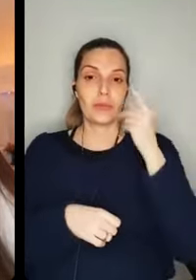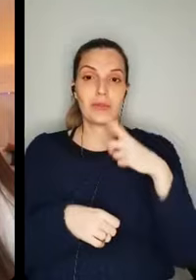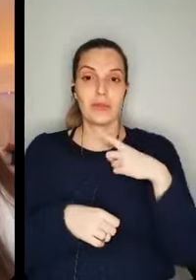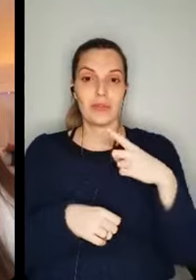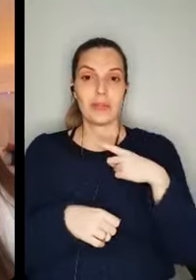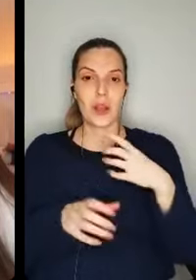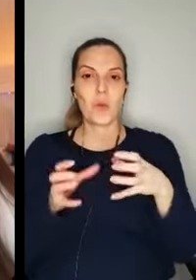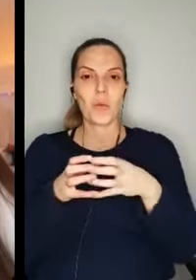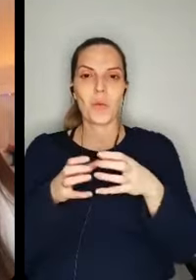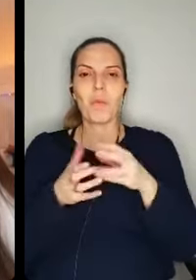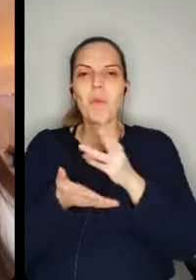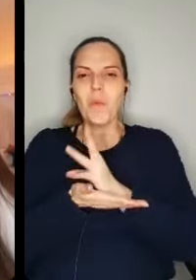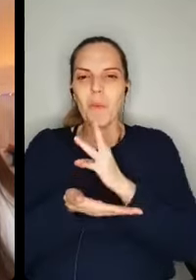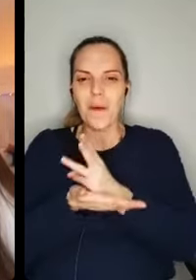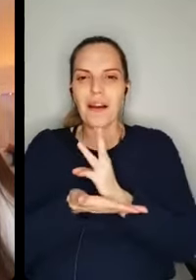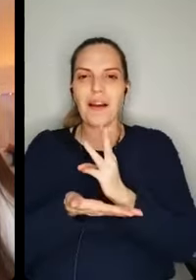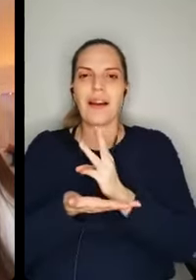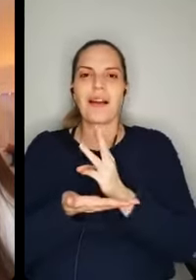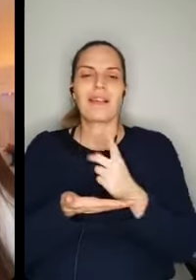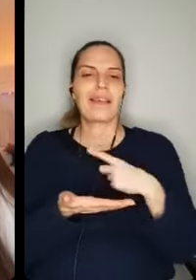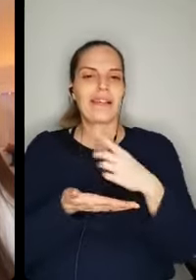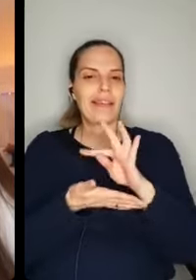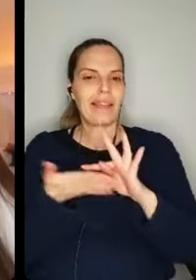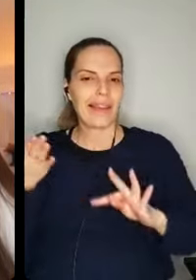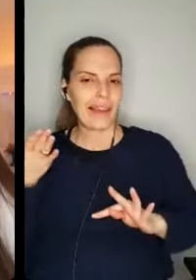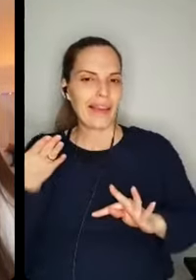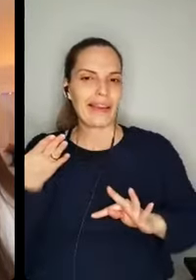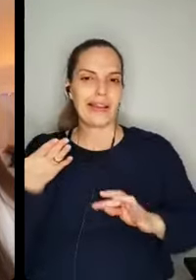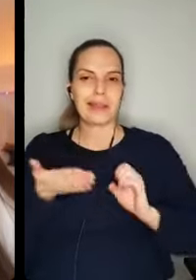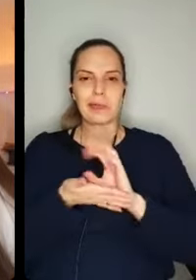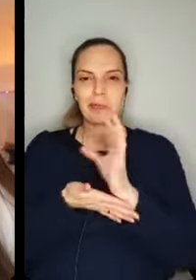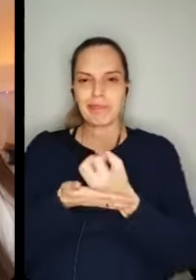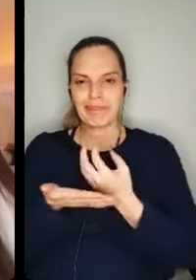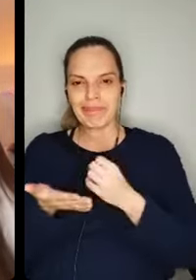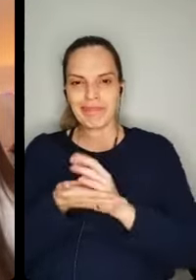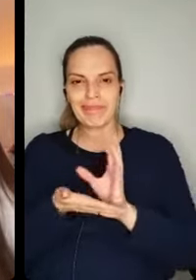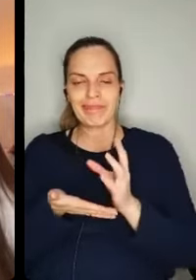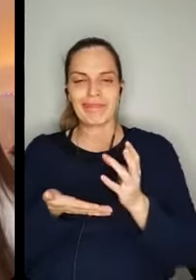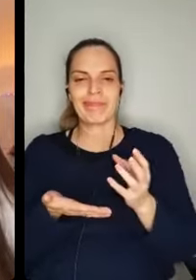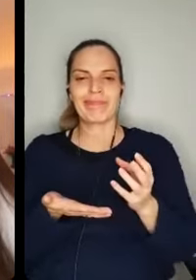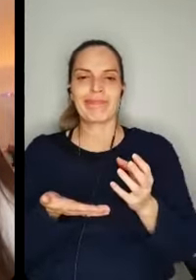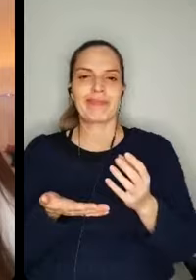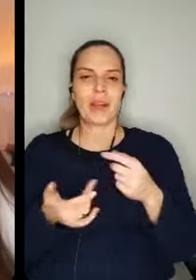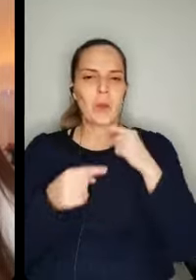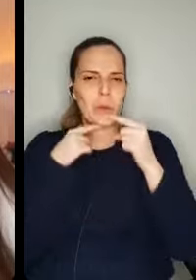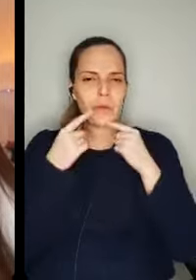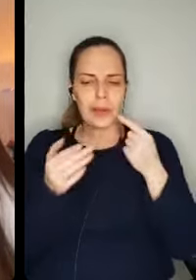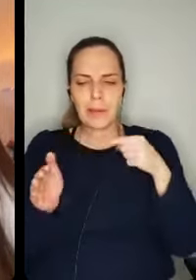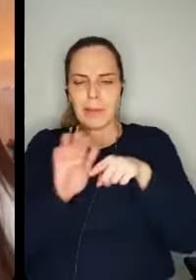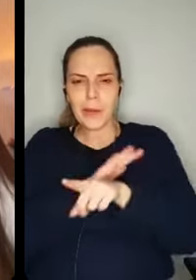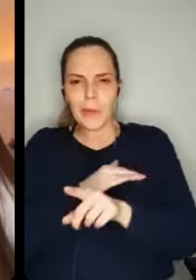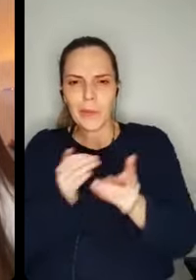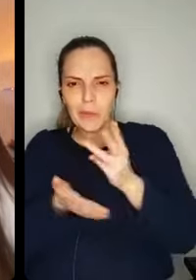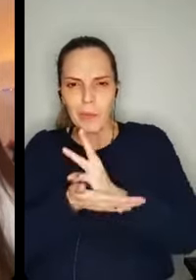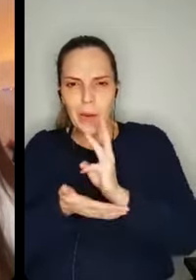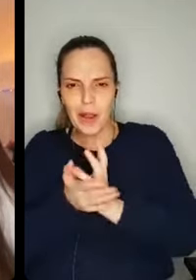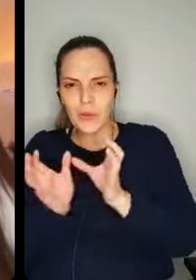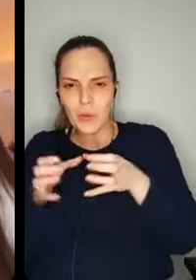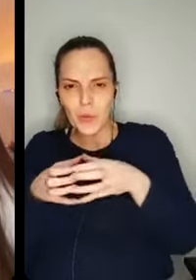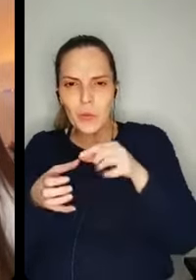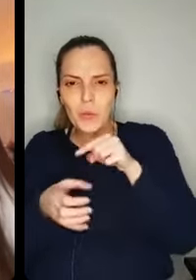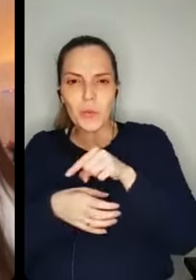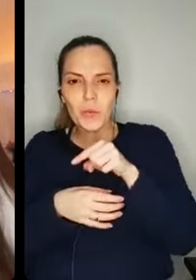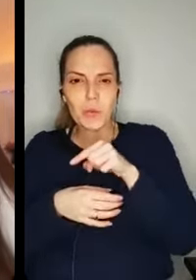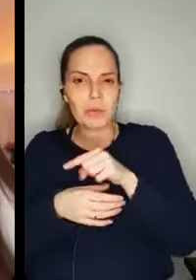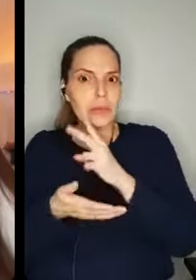pessoal passa ali textos, tem alguma dúvida, pergunta, e o pessoal sempre está disposto, assim, a responder, mesmo quando não são, tipo, pessoas,